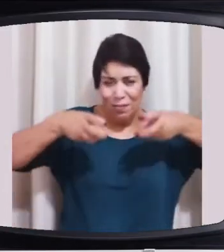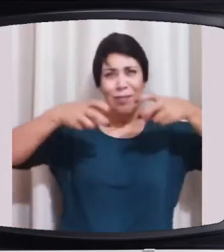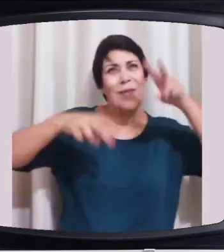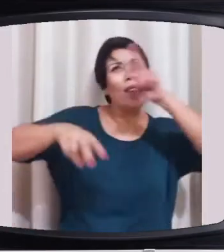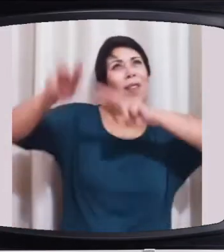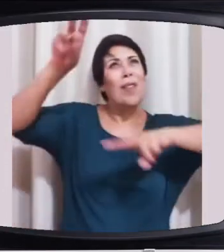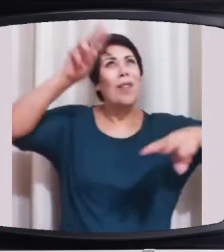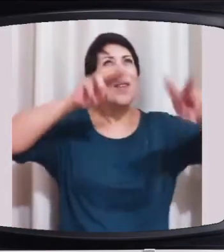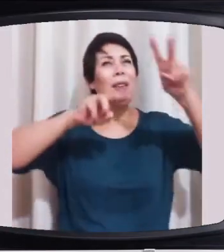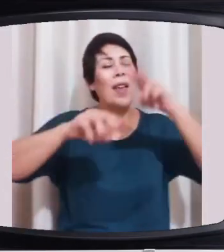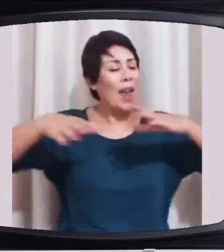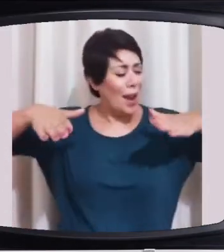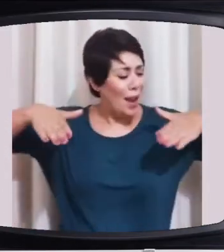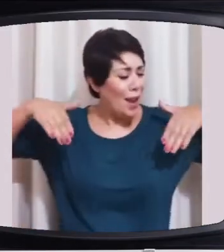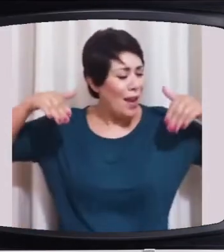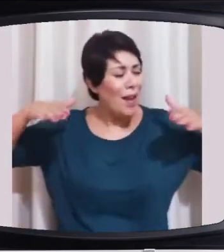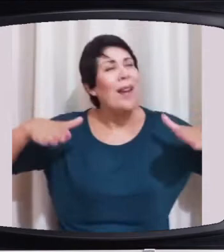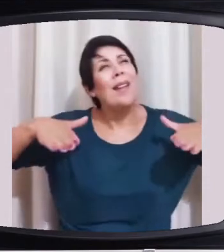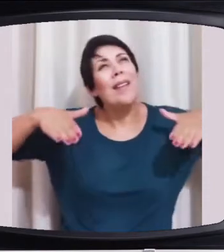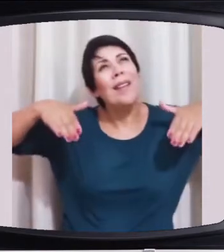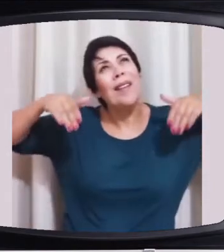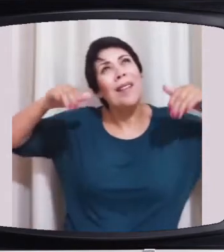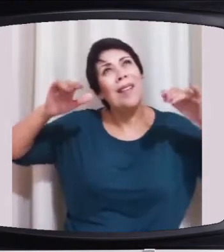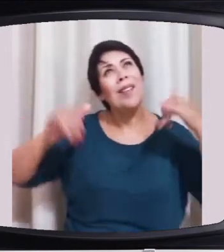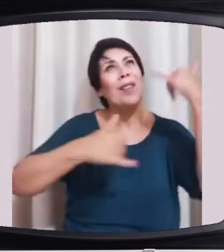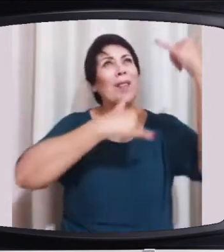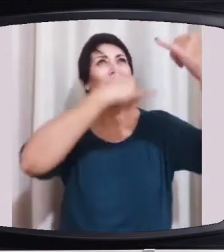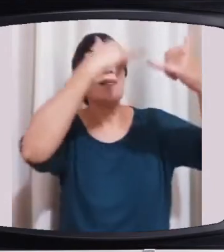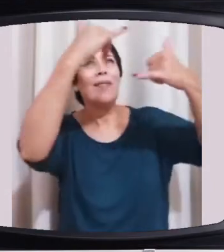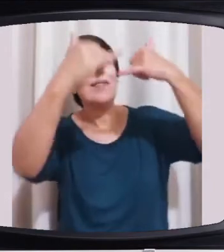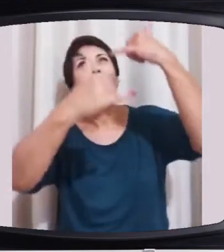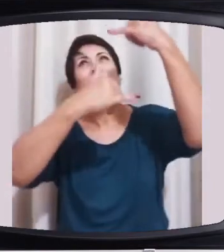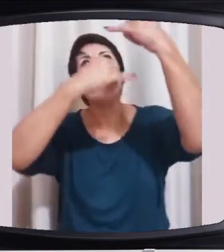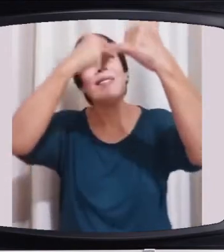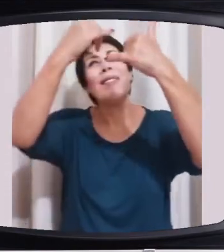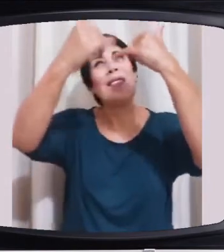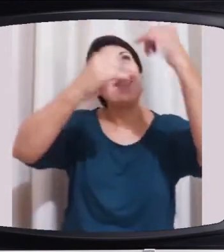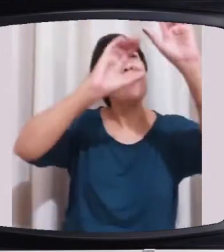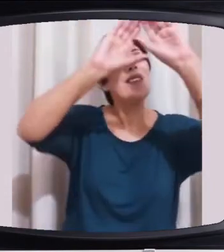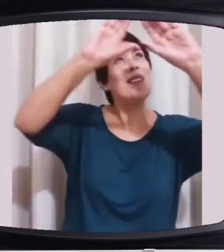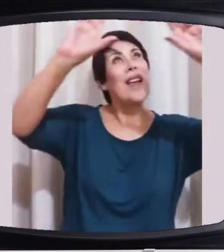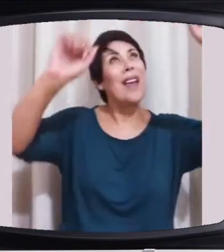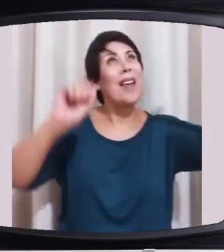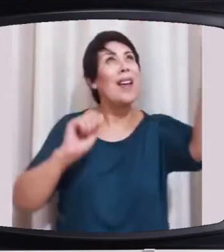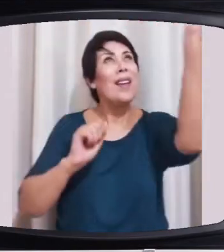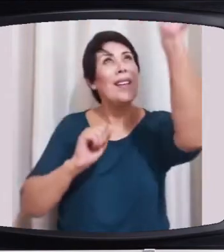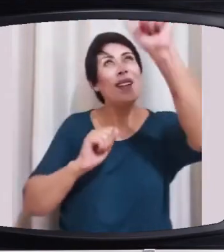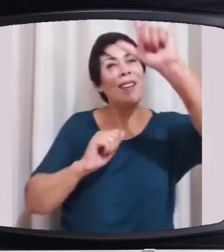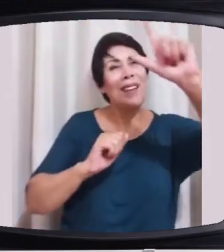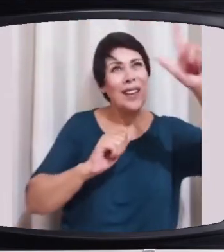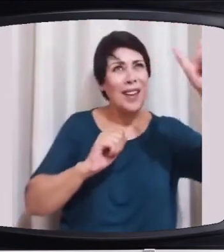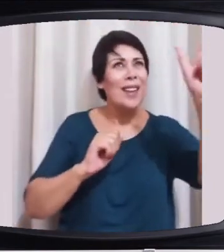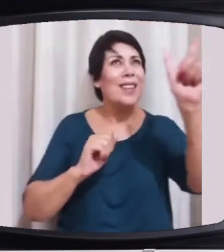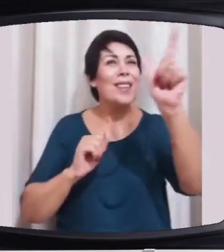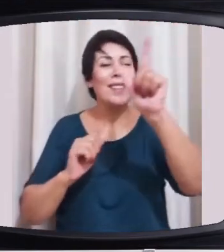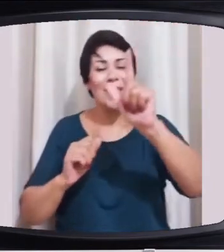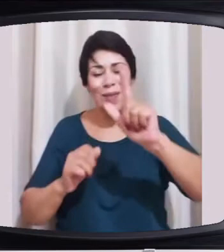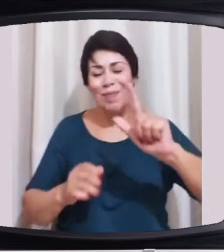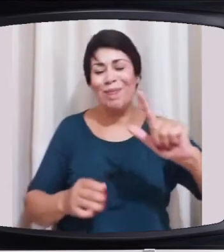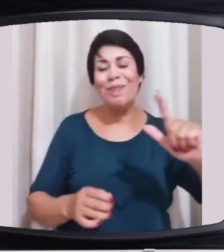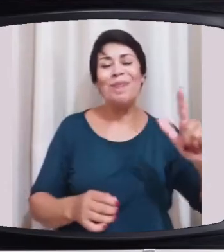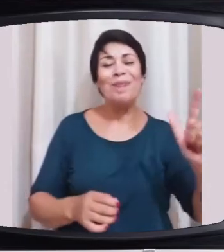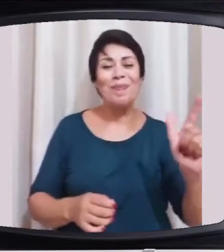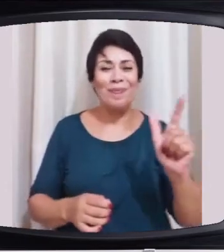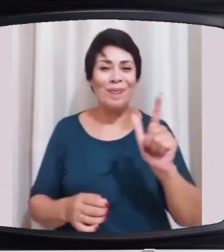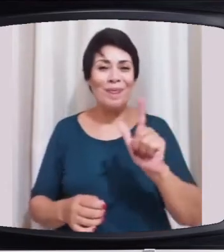anjos vão brincar, céu azul. I can see the angels